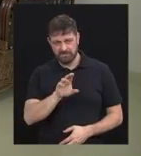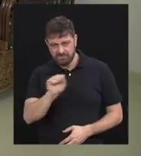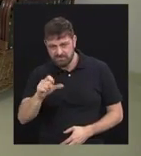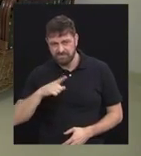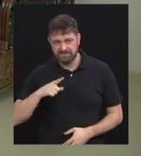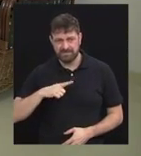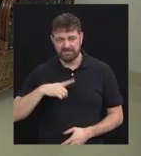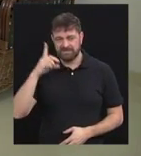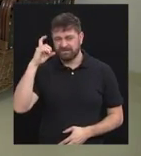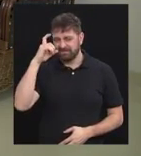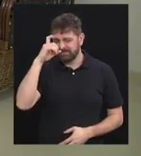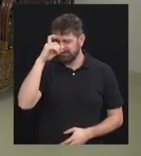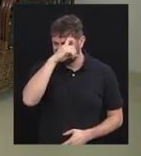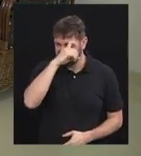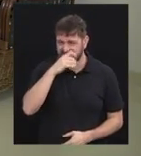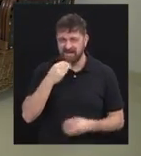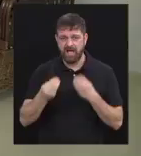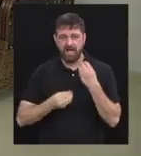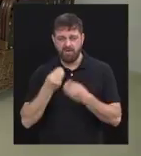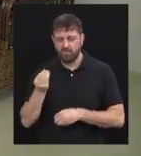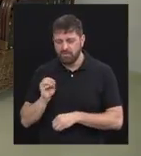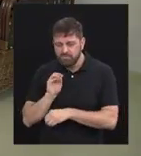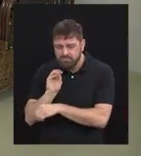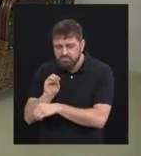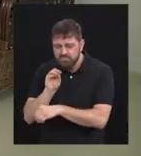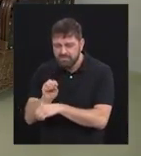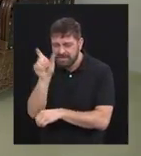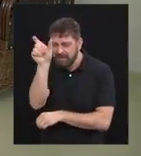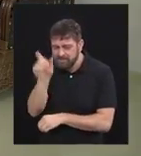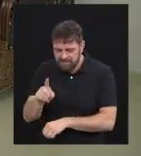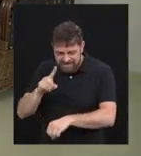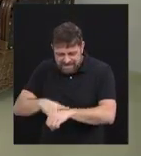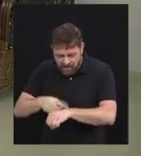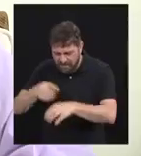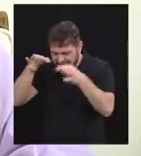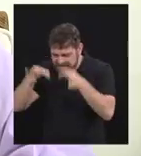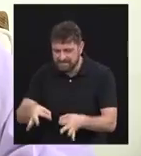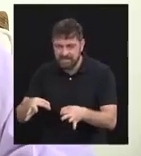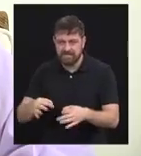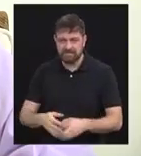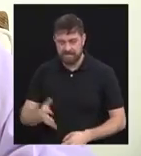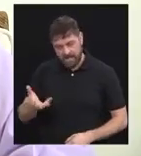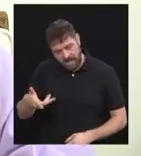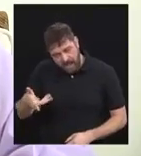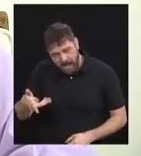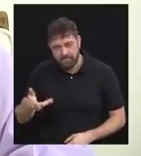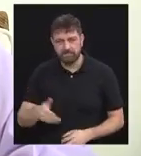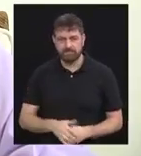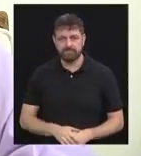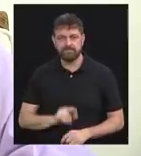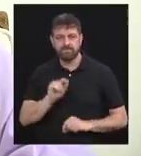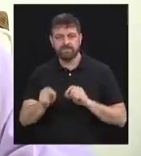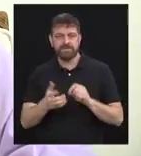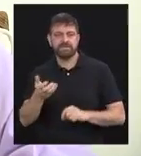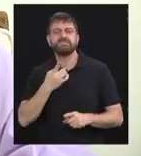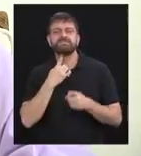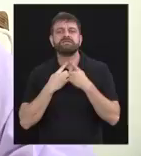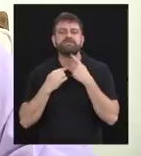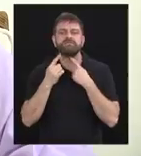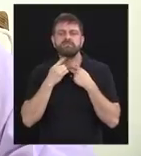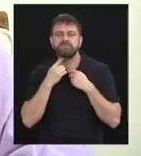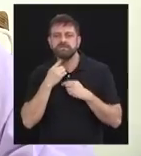poder tratar o paciente na época certa, na hora certa. Doutor, e quem quiser participar, né,